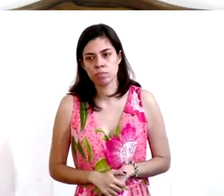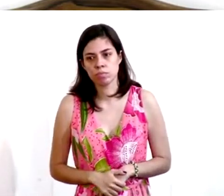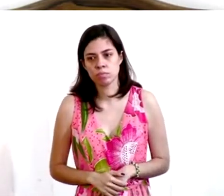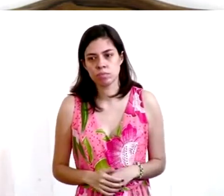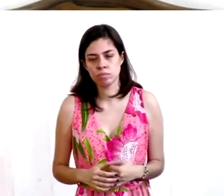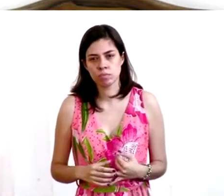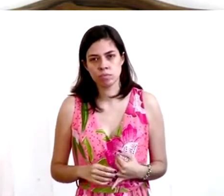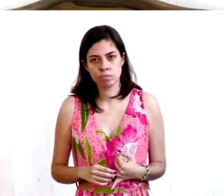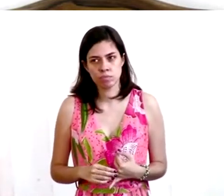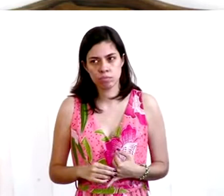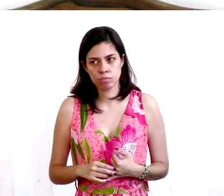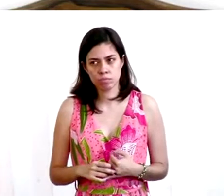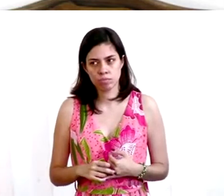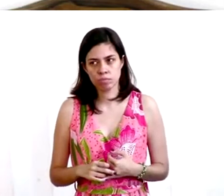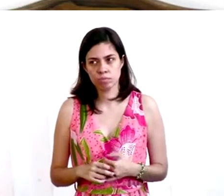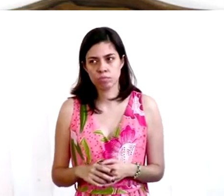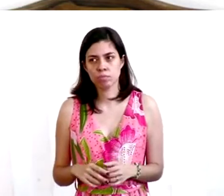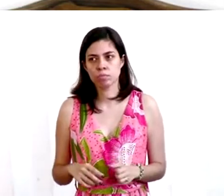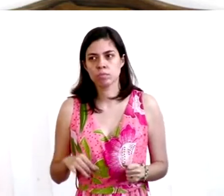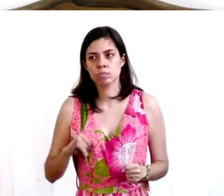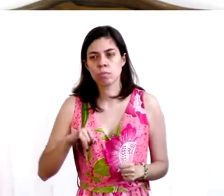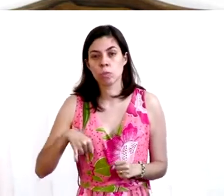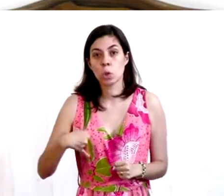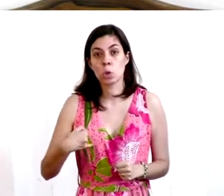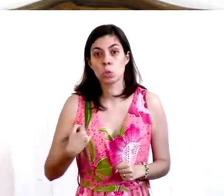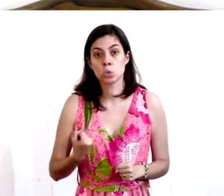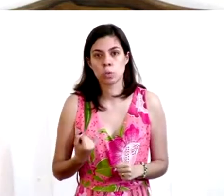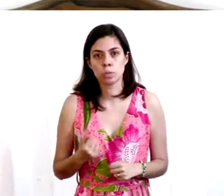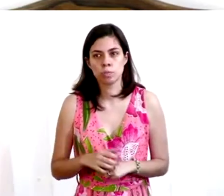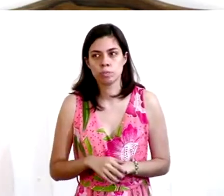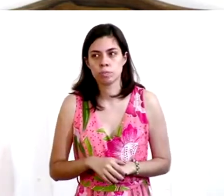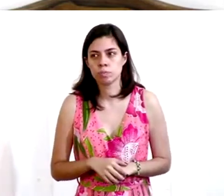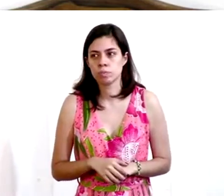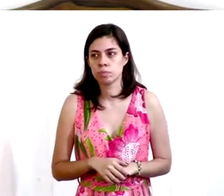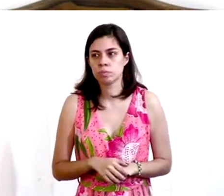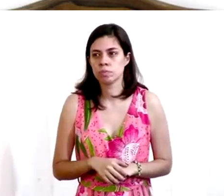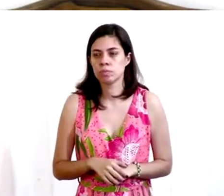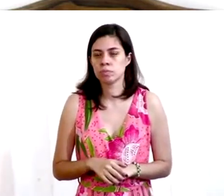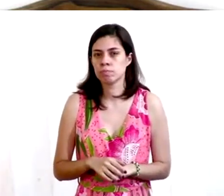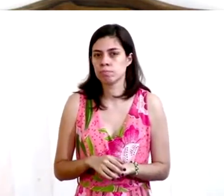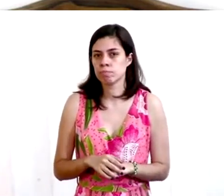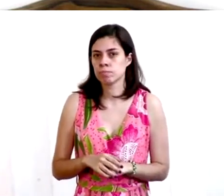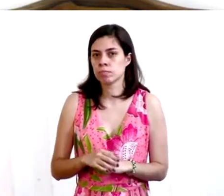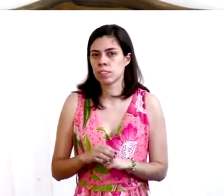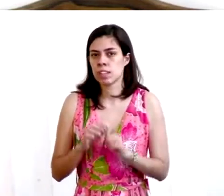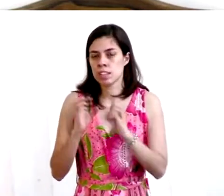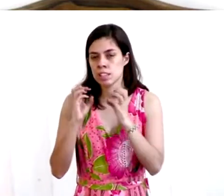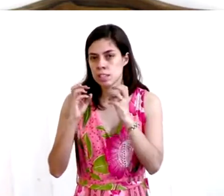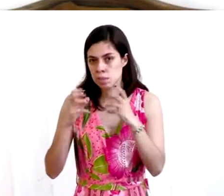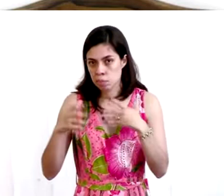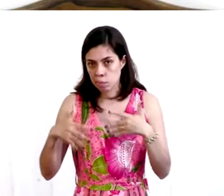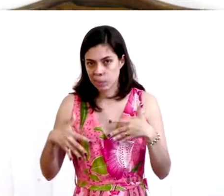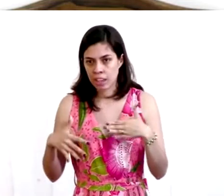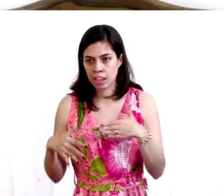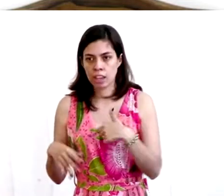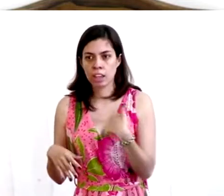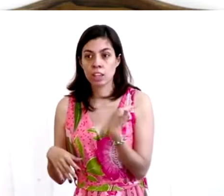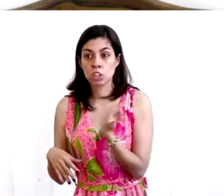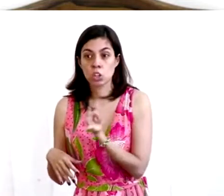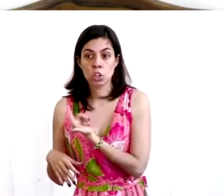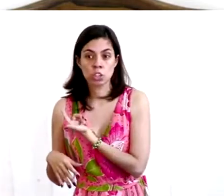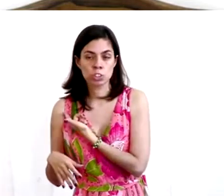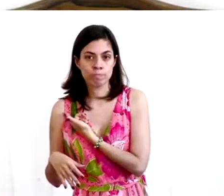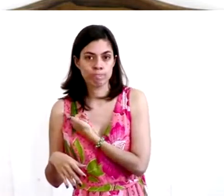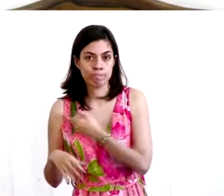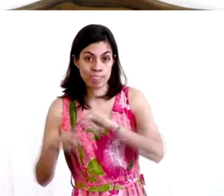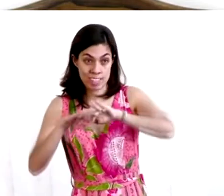esperança a pessoas que estão em um lado da história, o pior lado da história, o lado do pecado, o